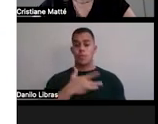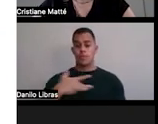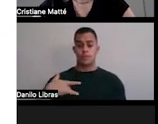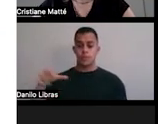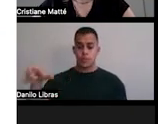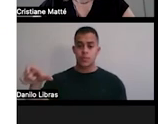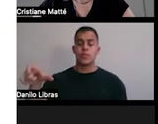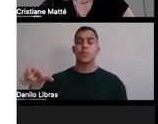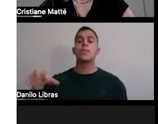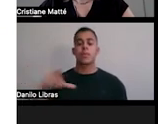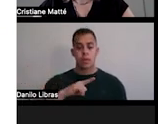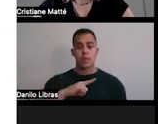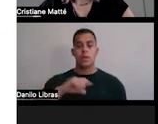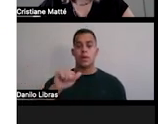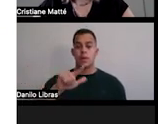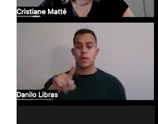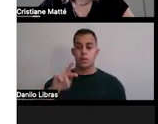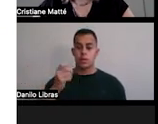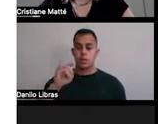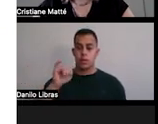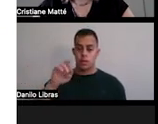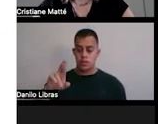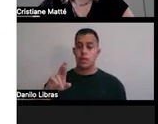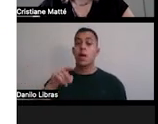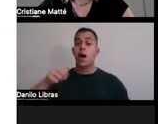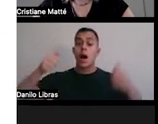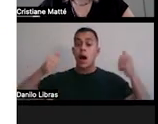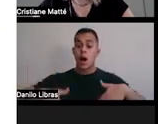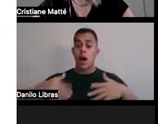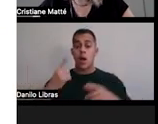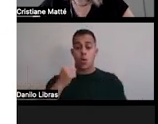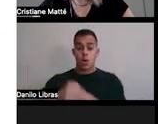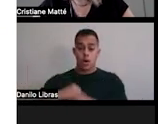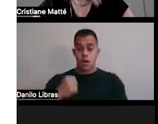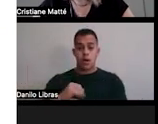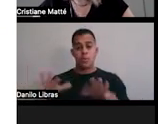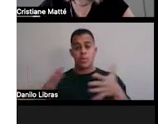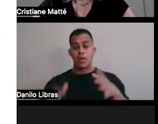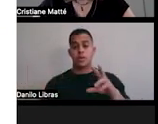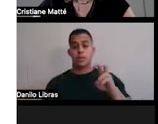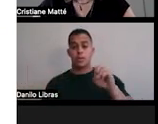tinham Alzheimer gastavam por ano em torno de 50 mil dólares.